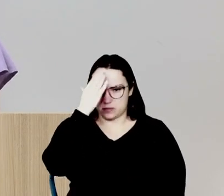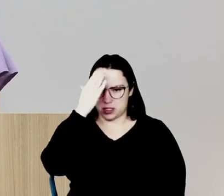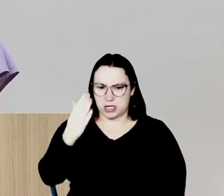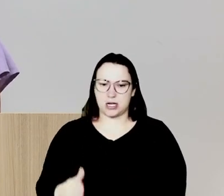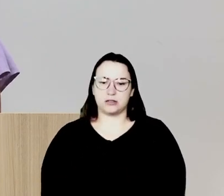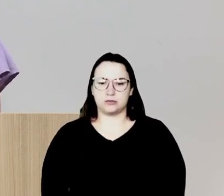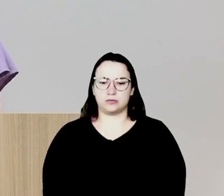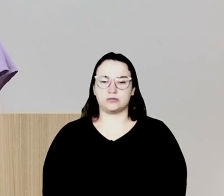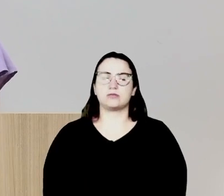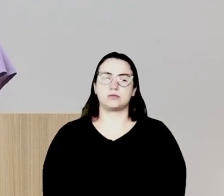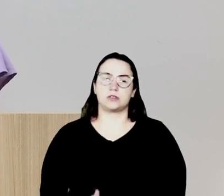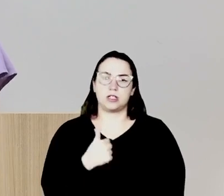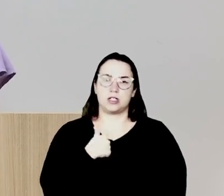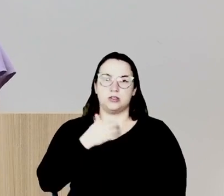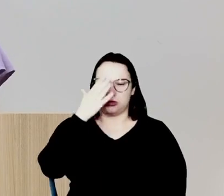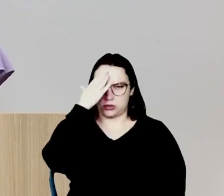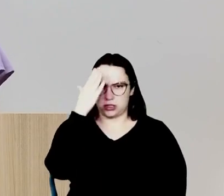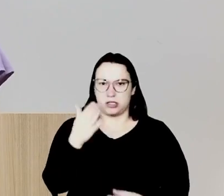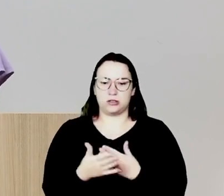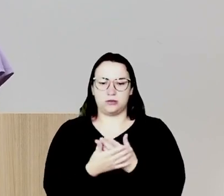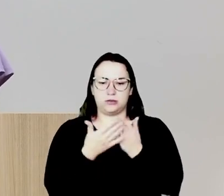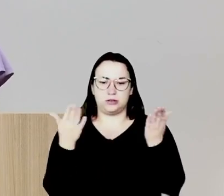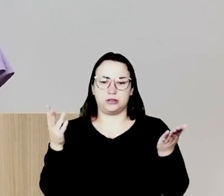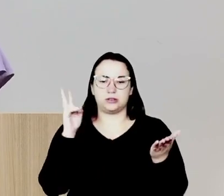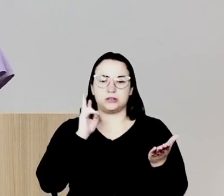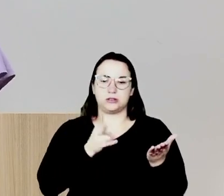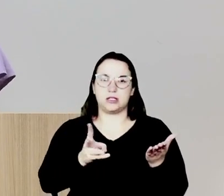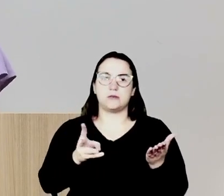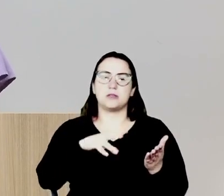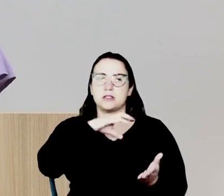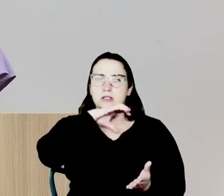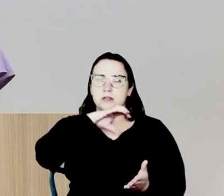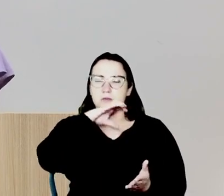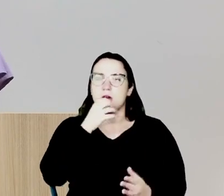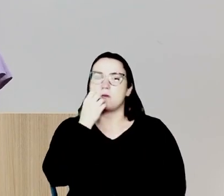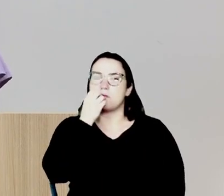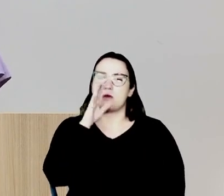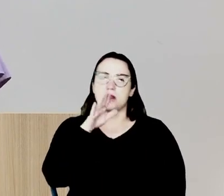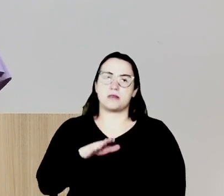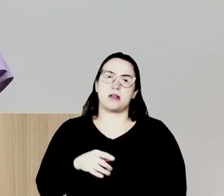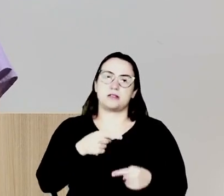sou grata a todos vocês que sempre lembram do Vida Animais. Boa tarde, tenham uma ótima semana a todos.